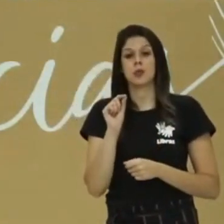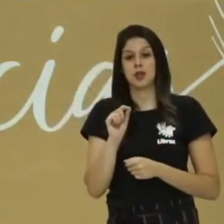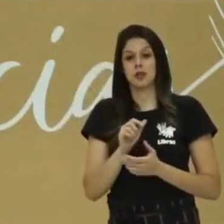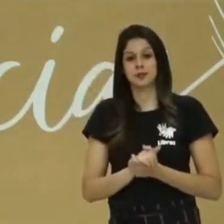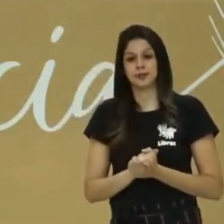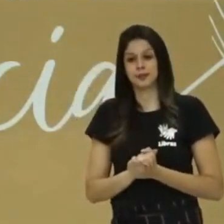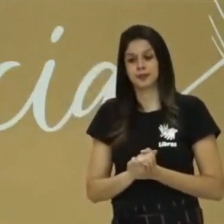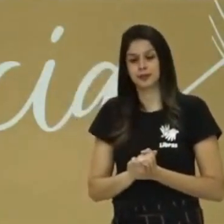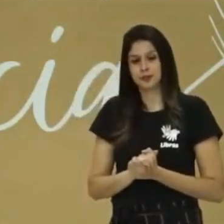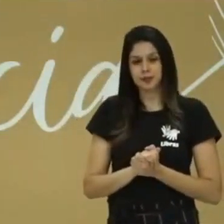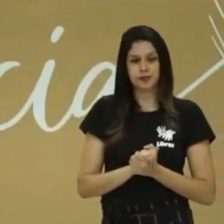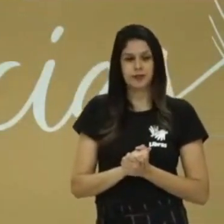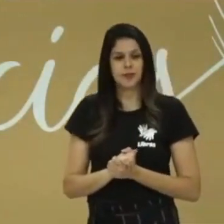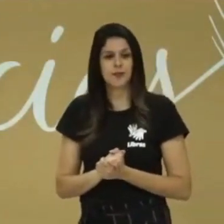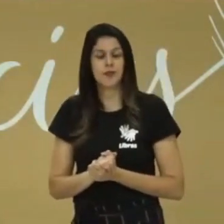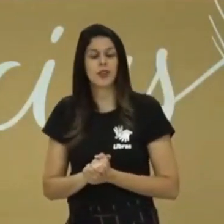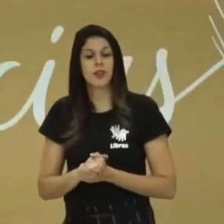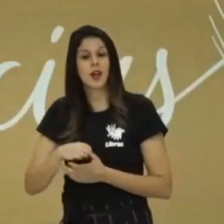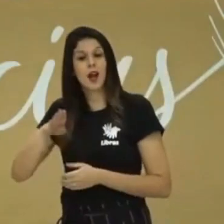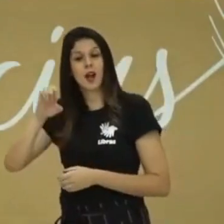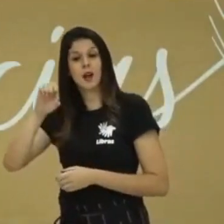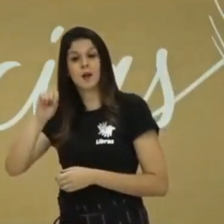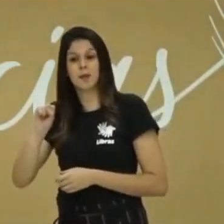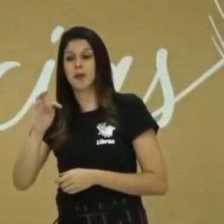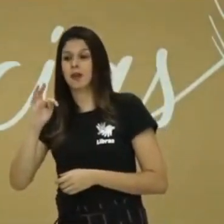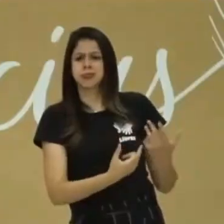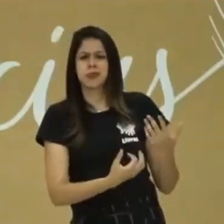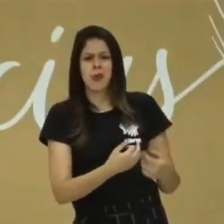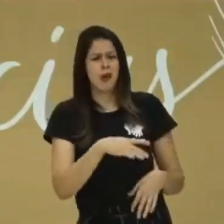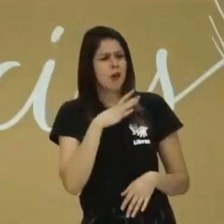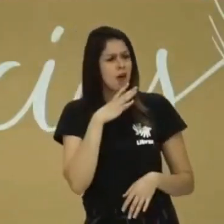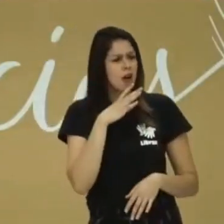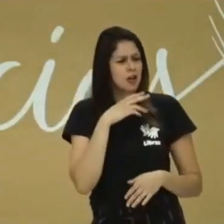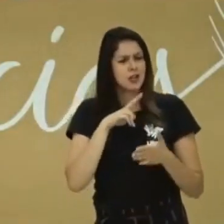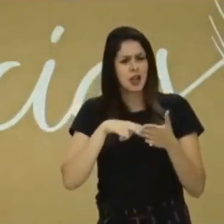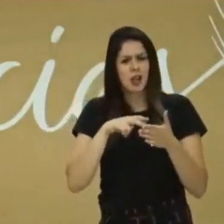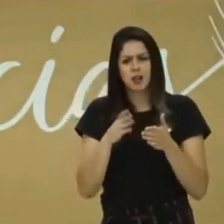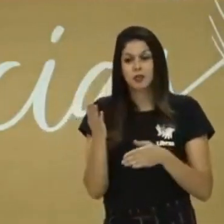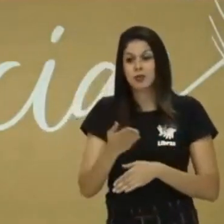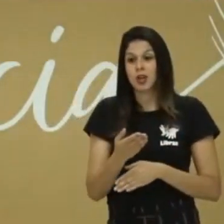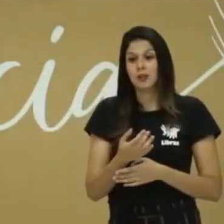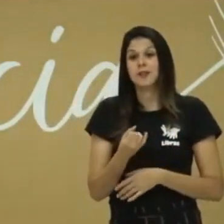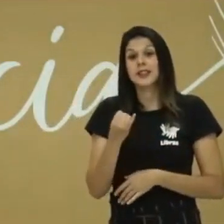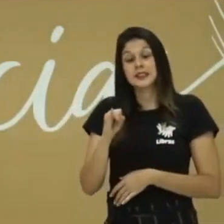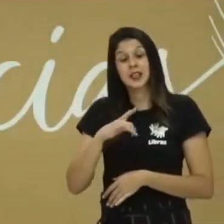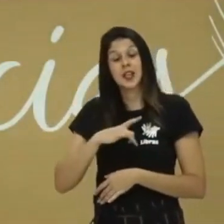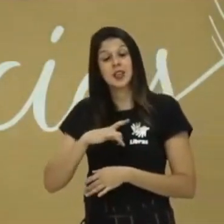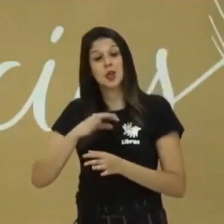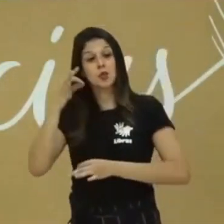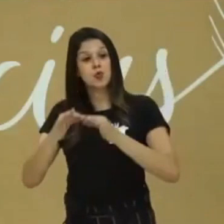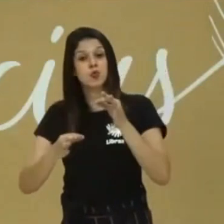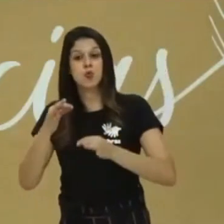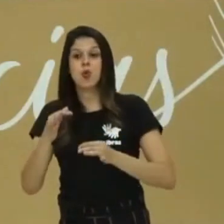eles são lançados diretamente no Lago de fogo sem julgamento eu fiquei pensando se vai ter no juízo final